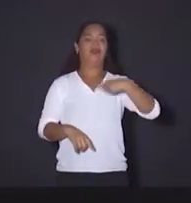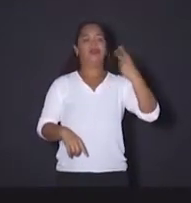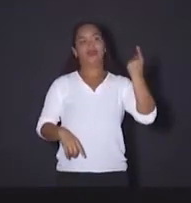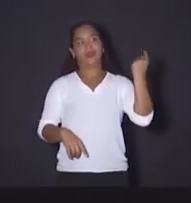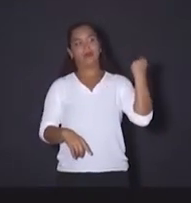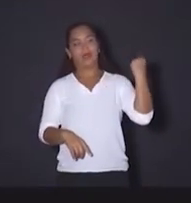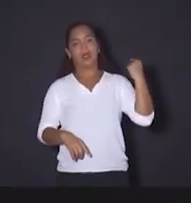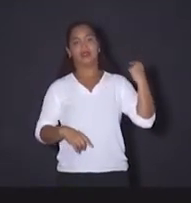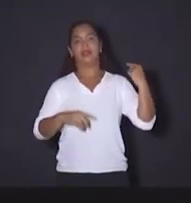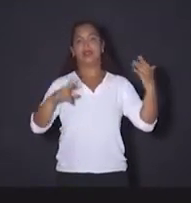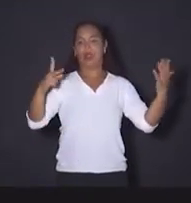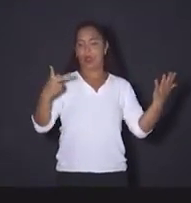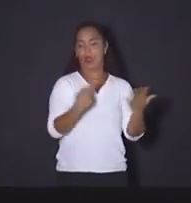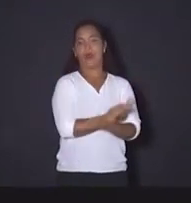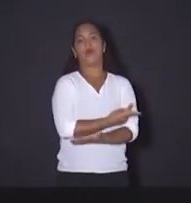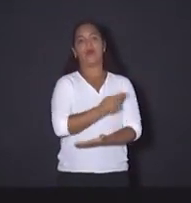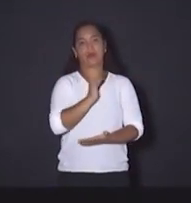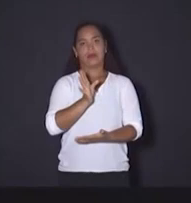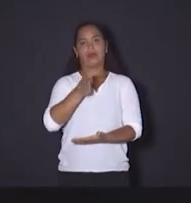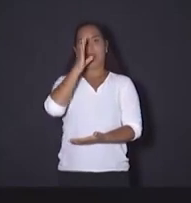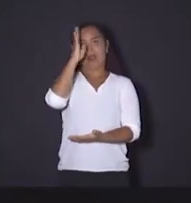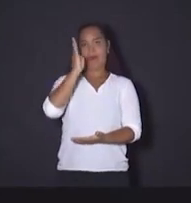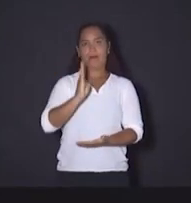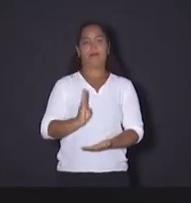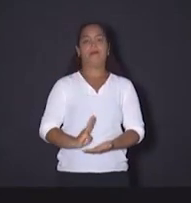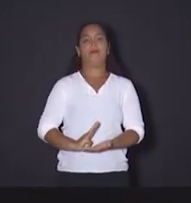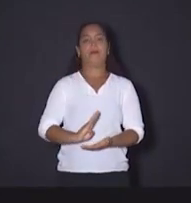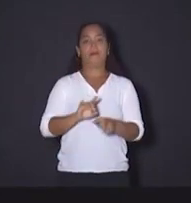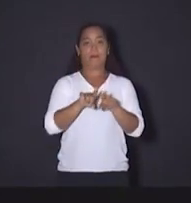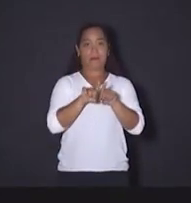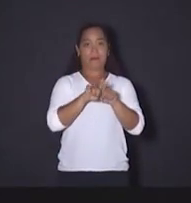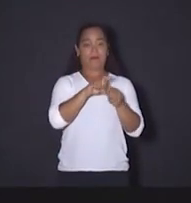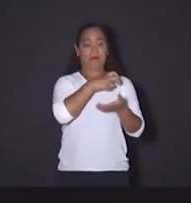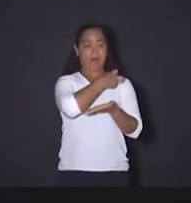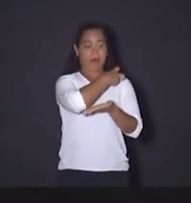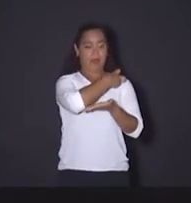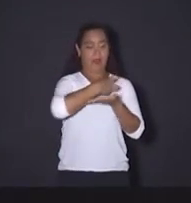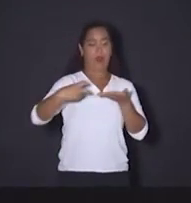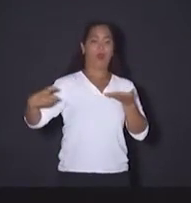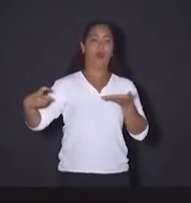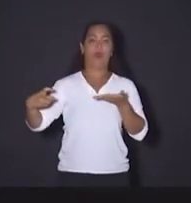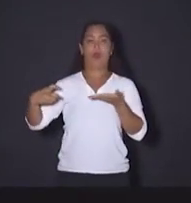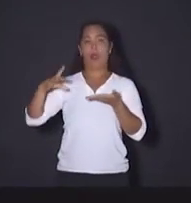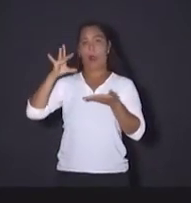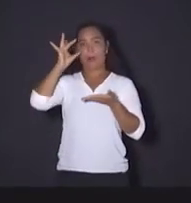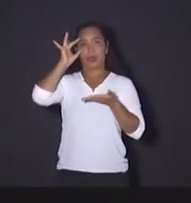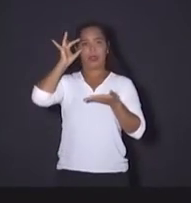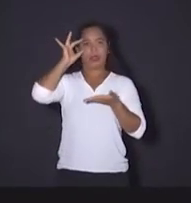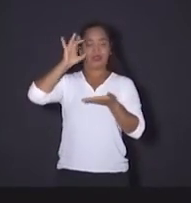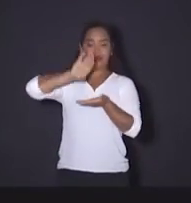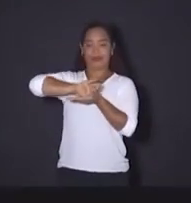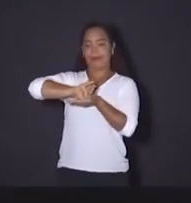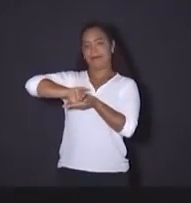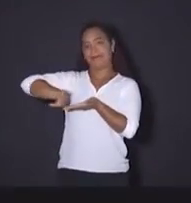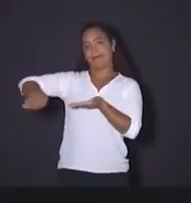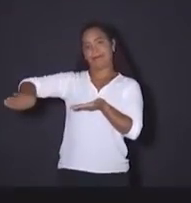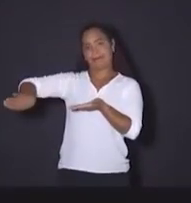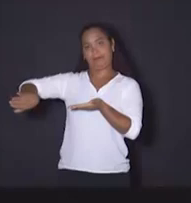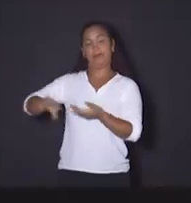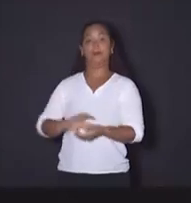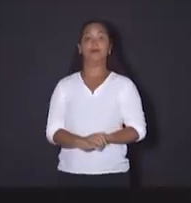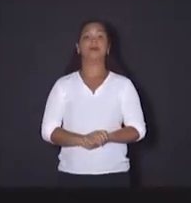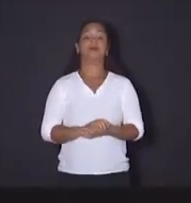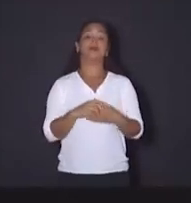violenta no Brasil desde o golpe que tirou a presidenta Dilma. Em